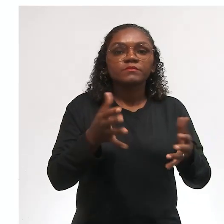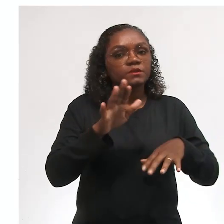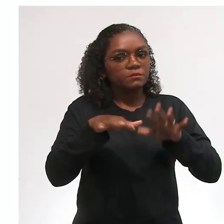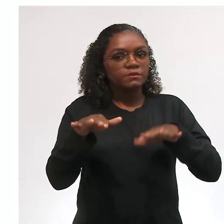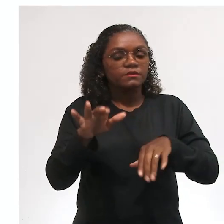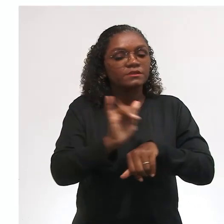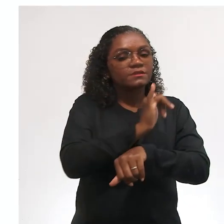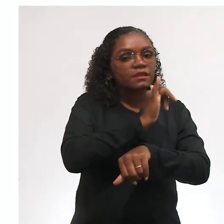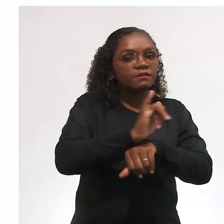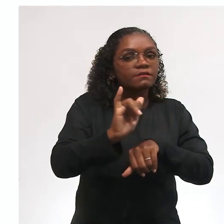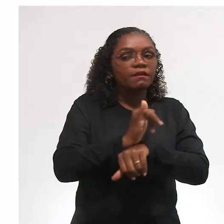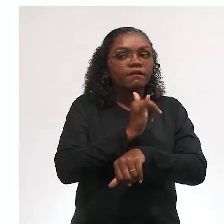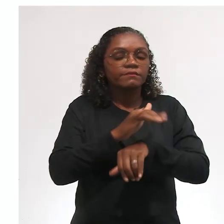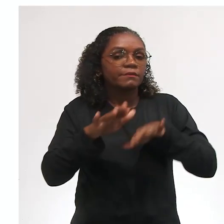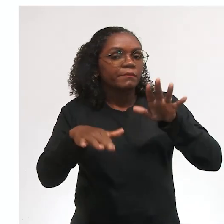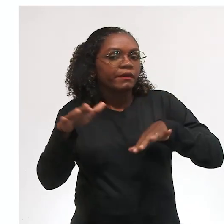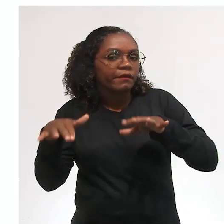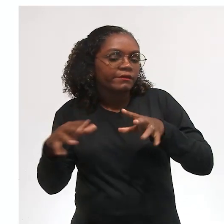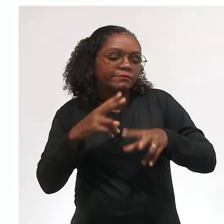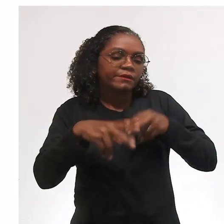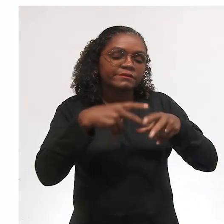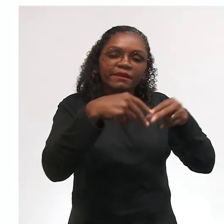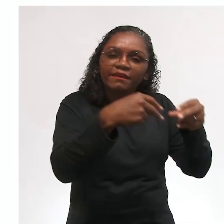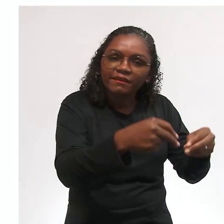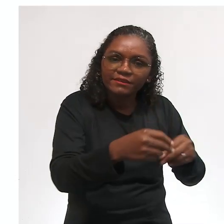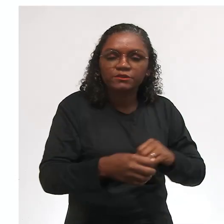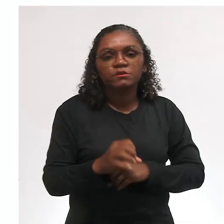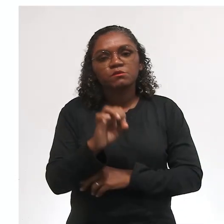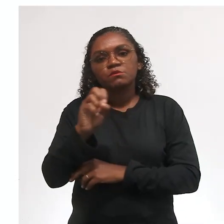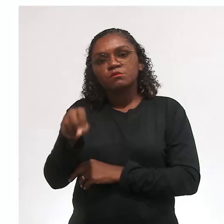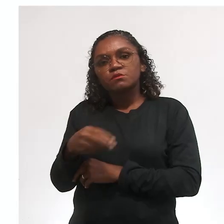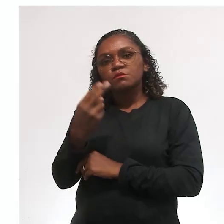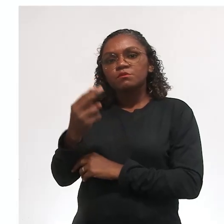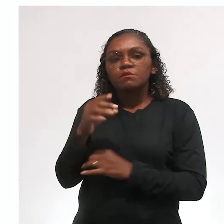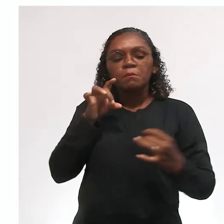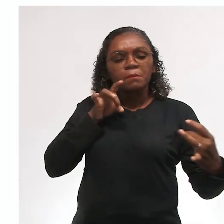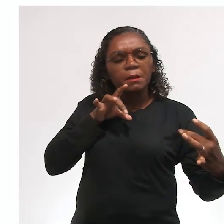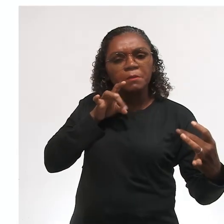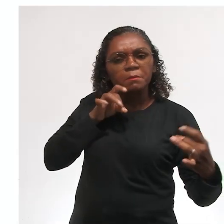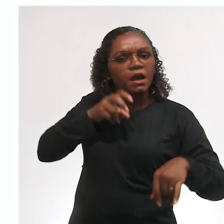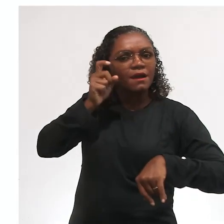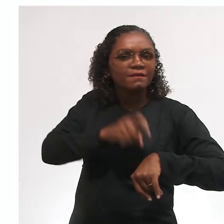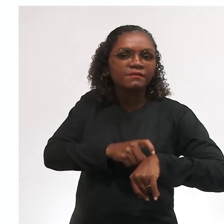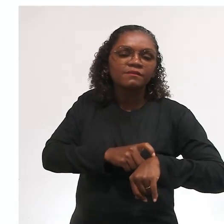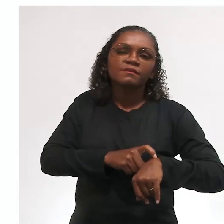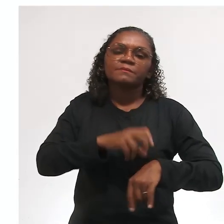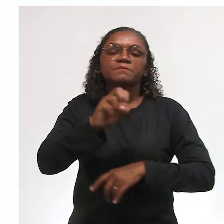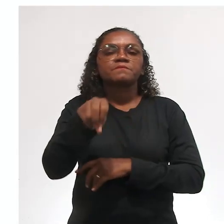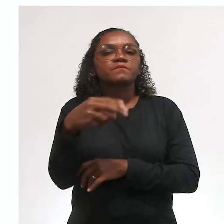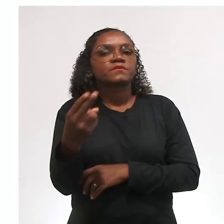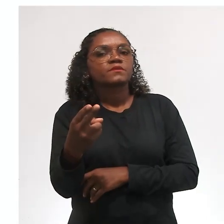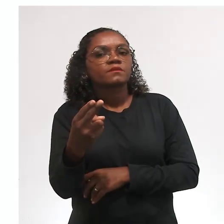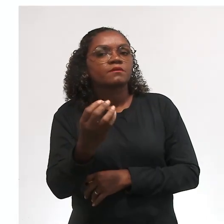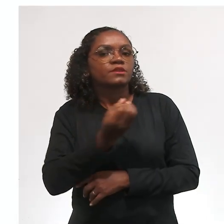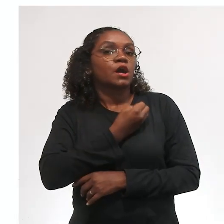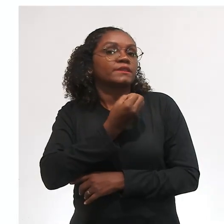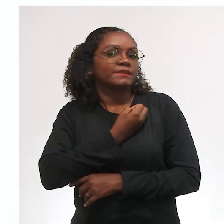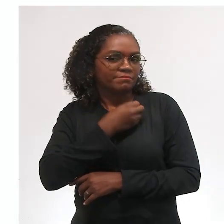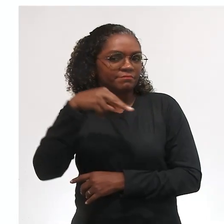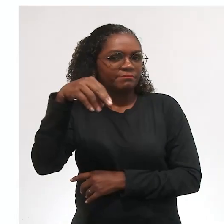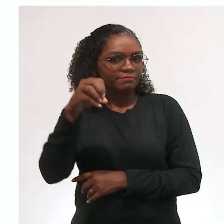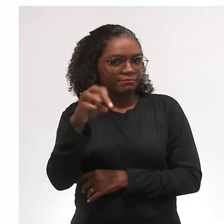como recompensas por bons desempenhos, feedbacks imediatos e sistema de pontos são exemplos da